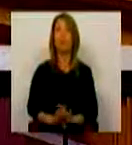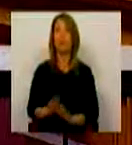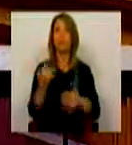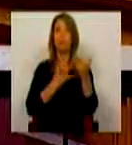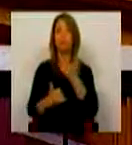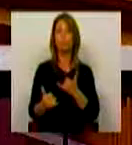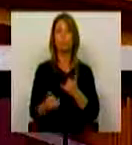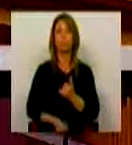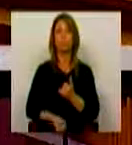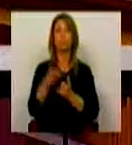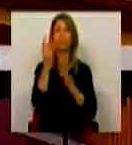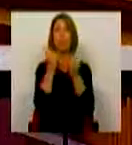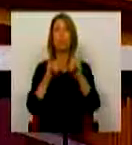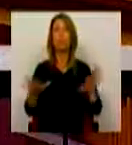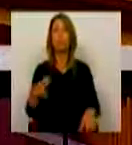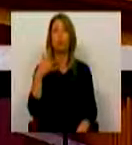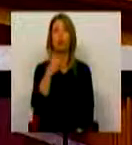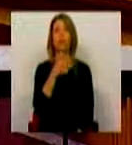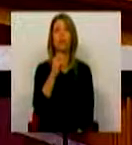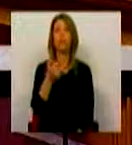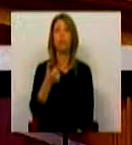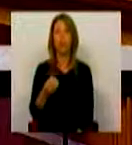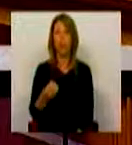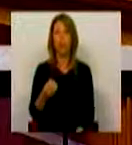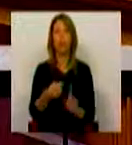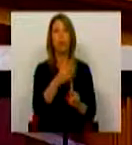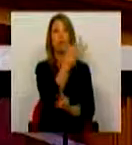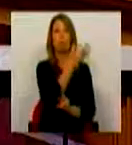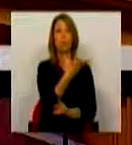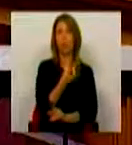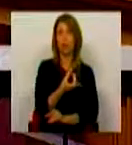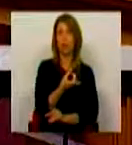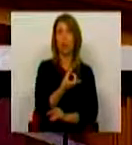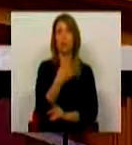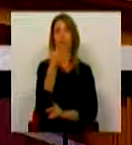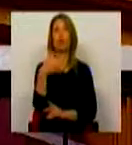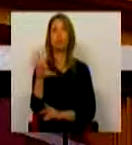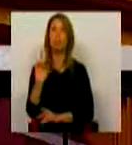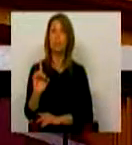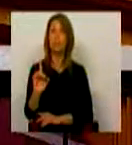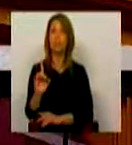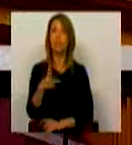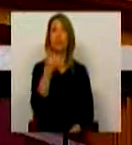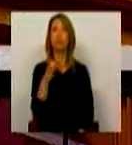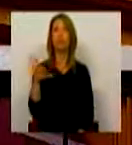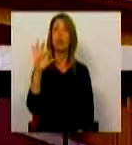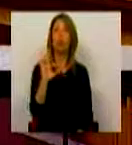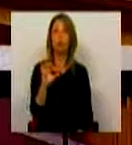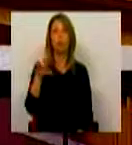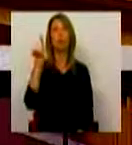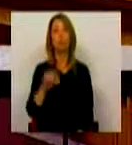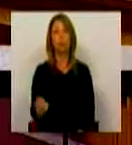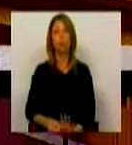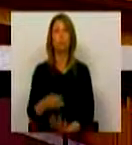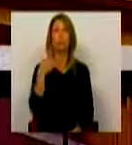substituídos muitos computadores, mais de 1.050 serão substituídos em 2019 e em 2016 e em 2018 também